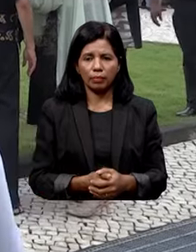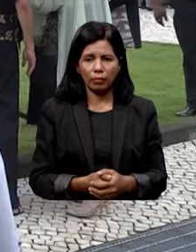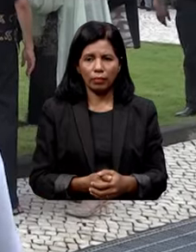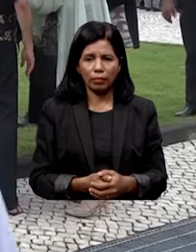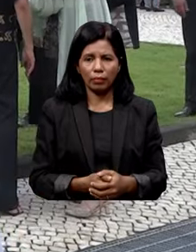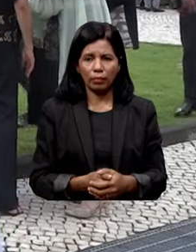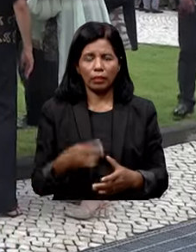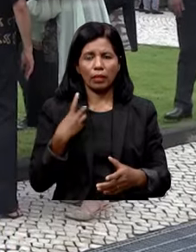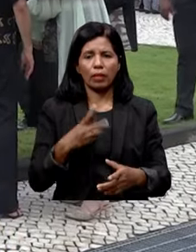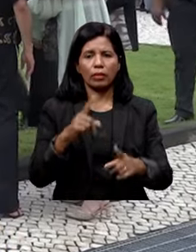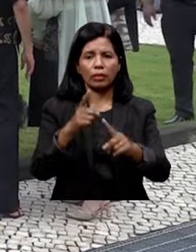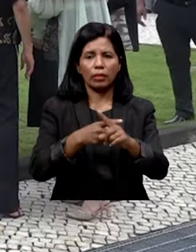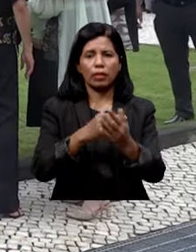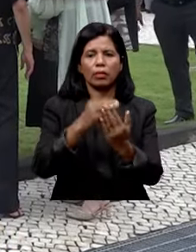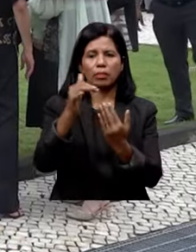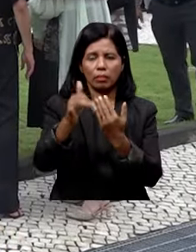Maio, lá